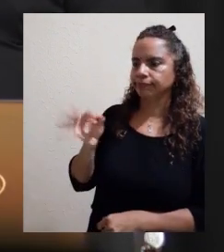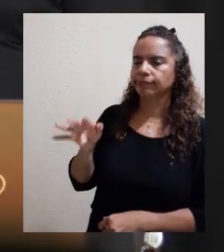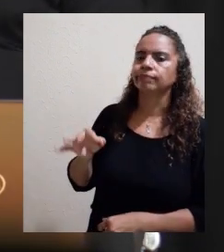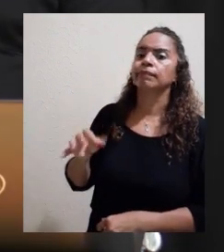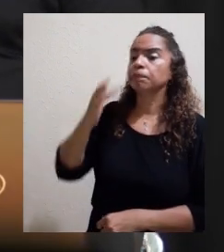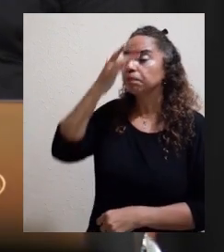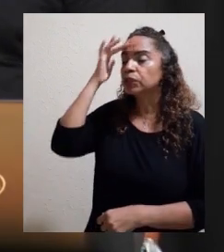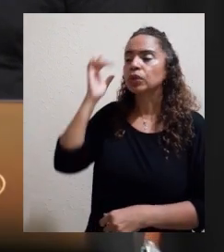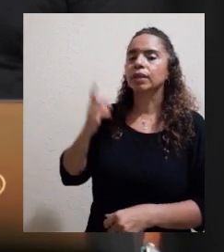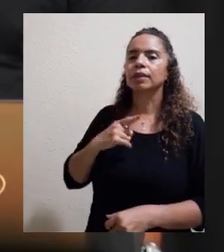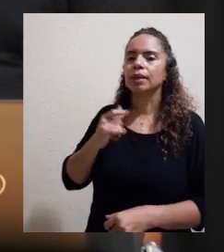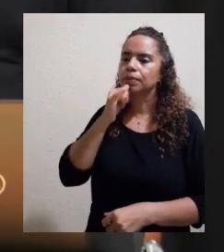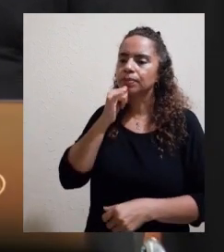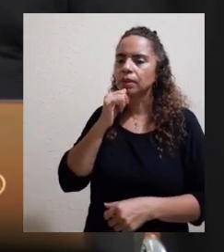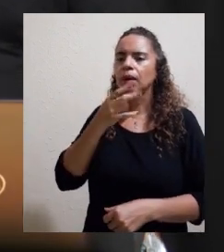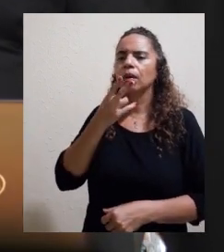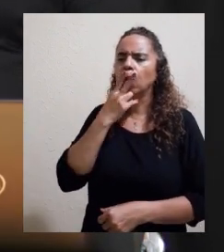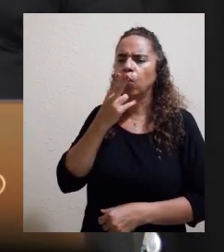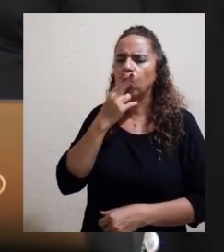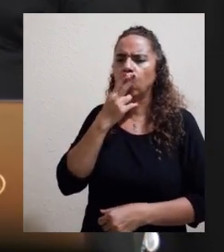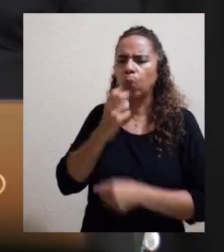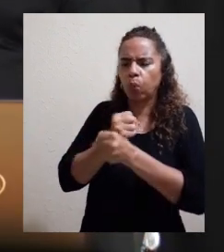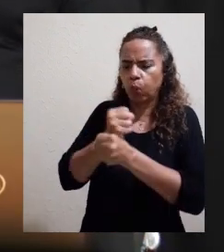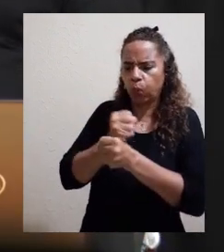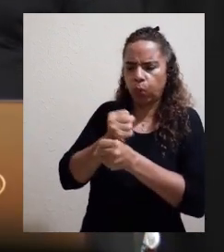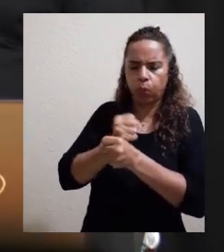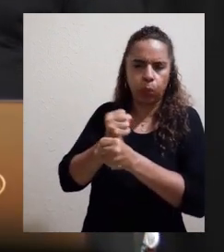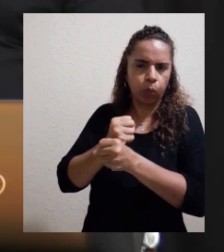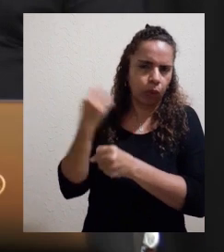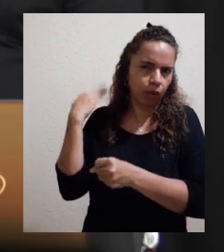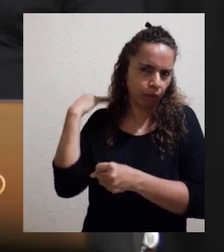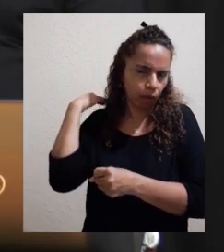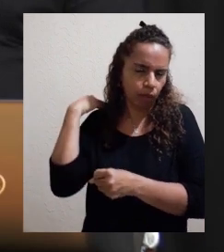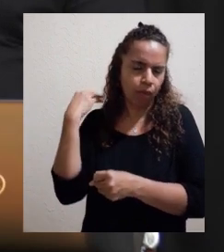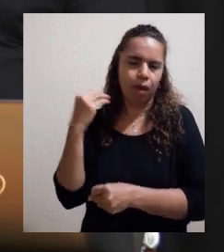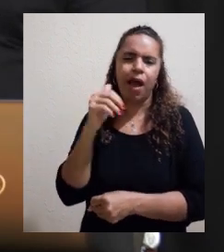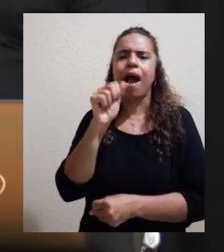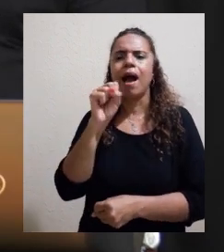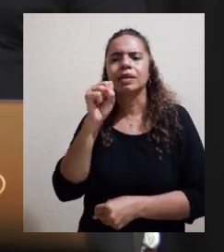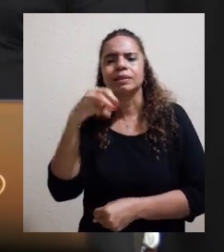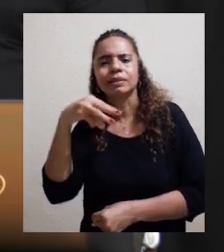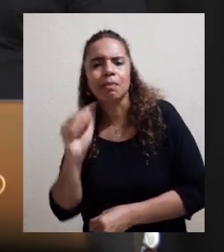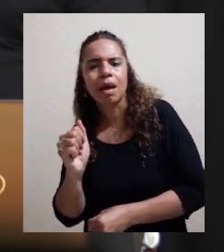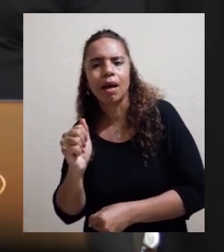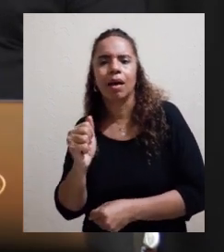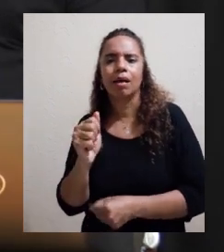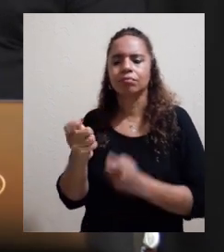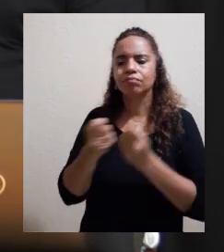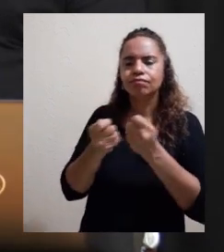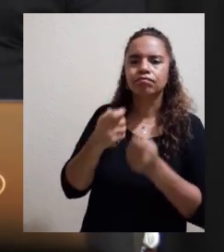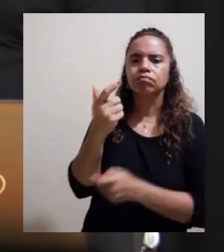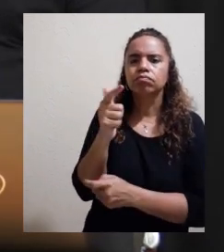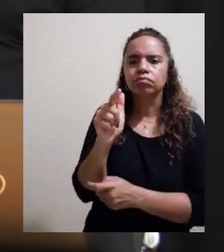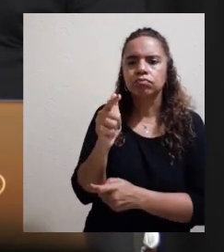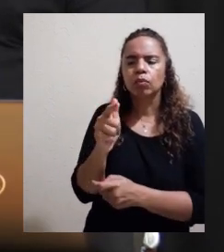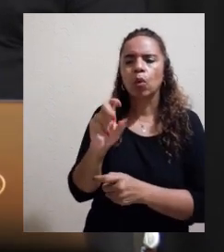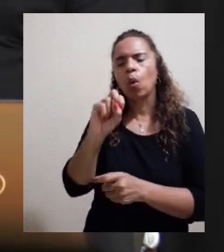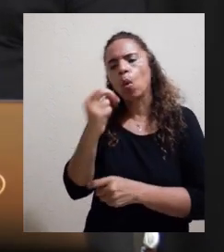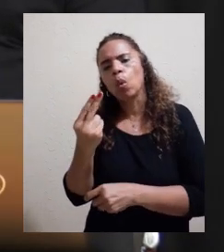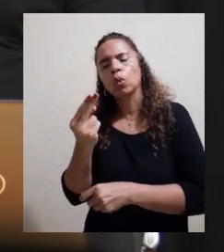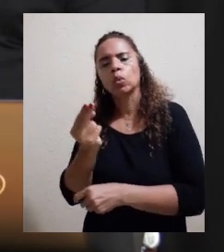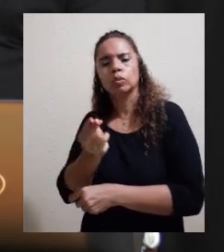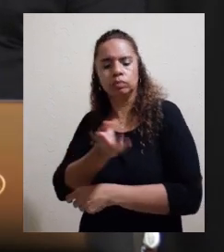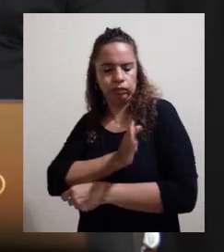crônicas pulmonares, como enfisema pulmonar, aquele cara que fumou muito tempo, asma que não esteja controlada, né?